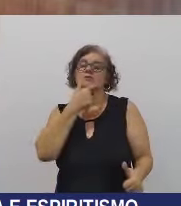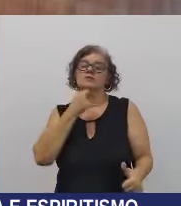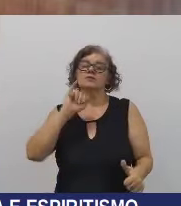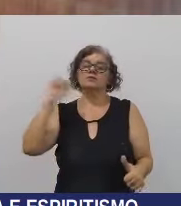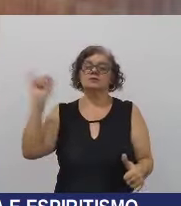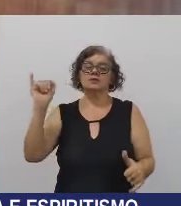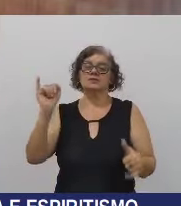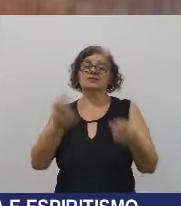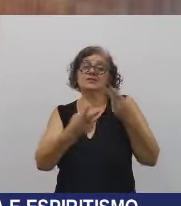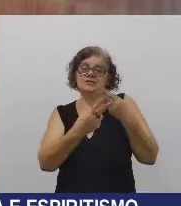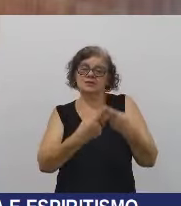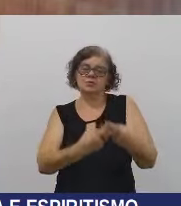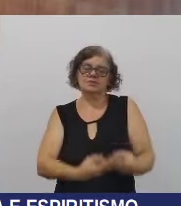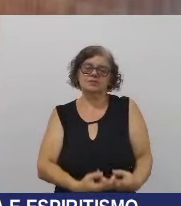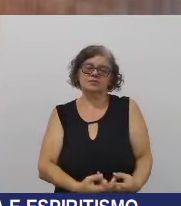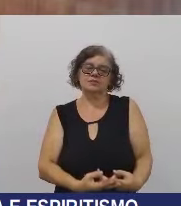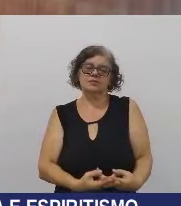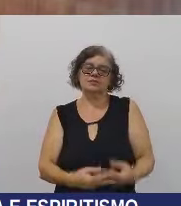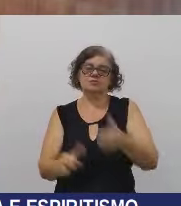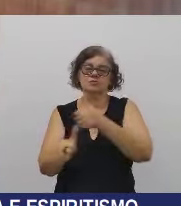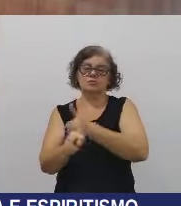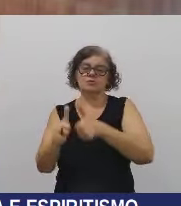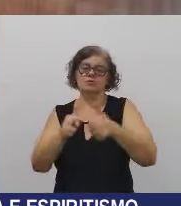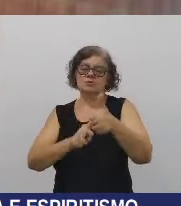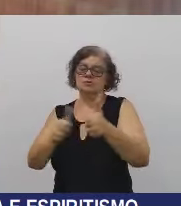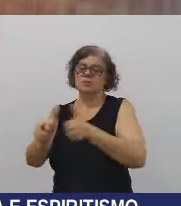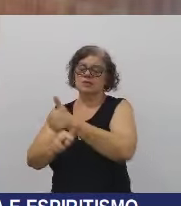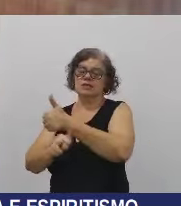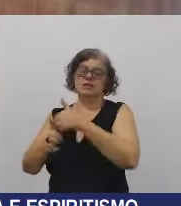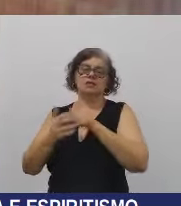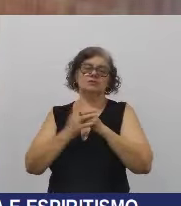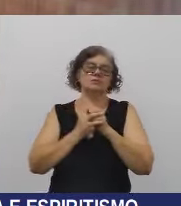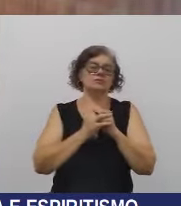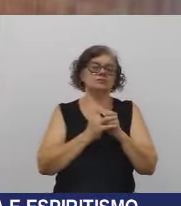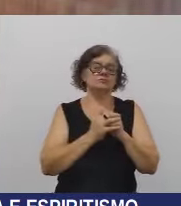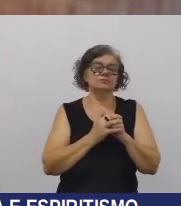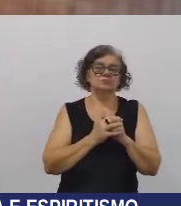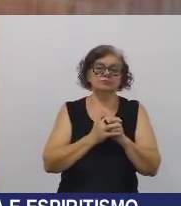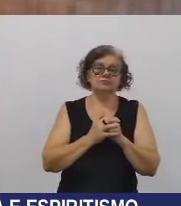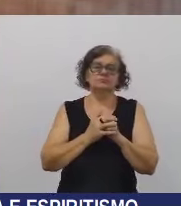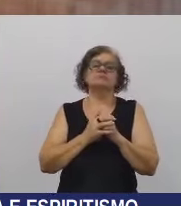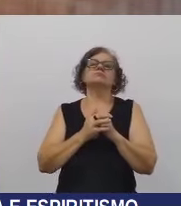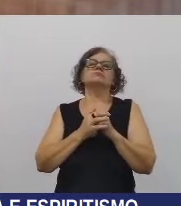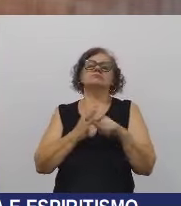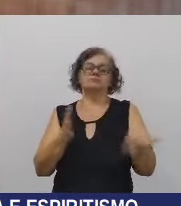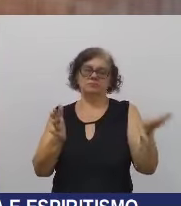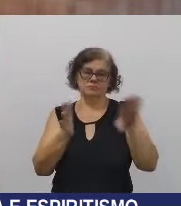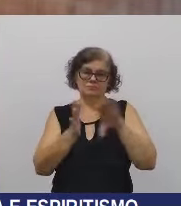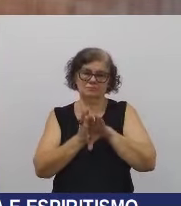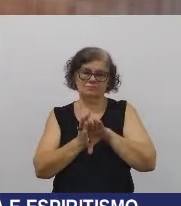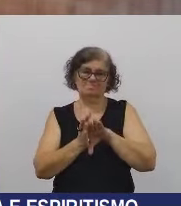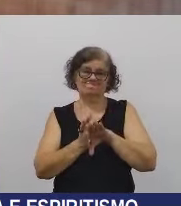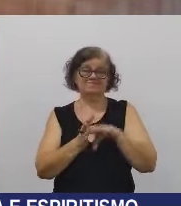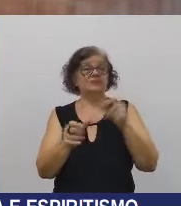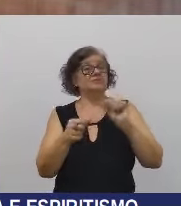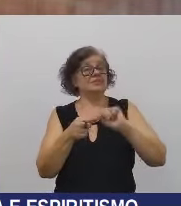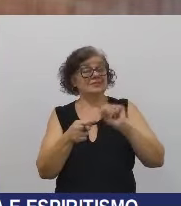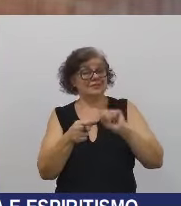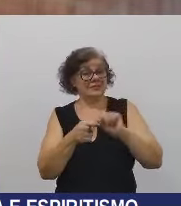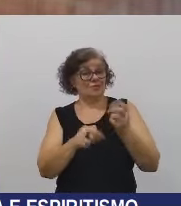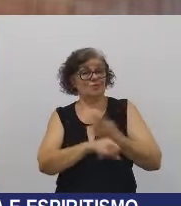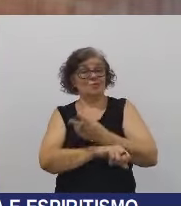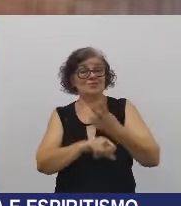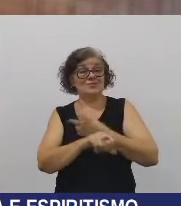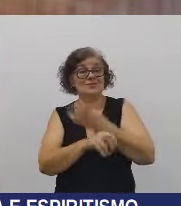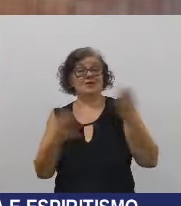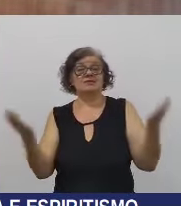irmãos que se encontram encarcerados nos presídios aqui próximos de nós. que certamente recaíram no erro e agora estão